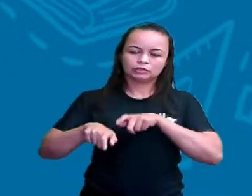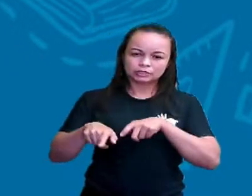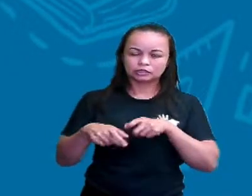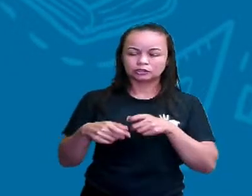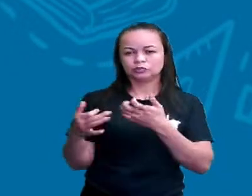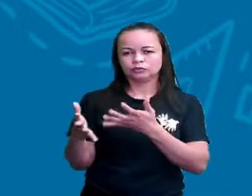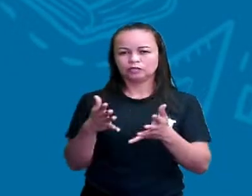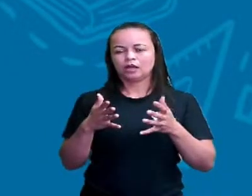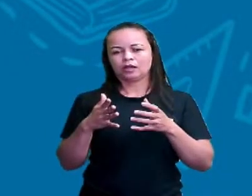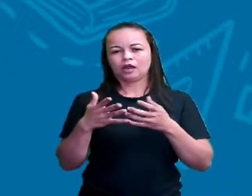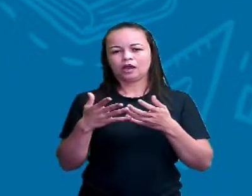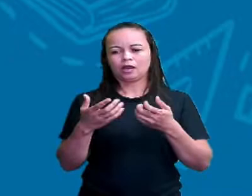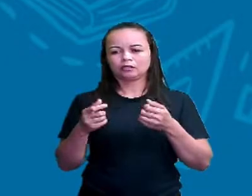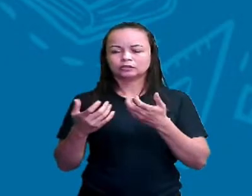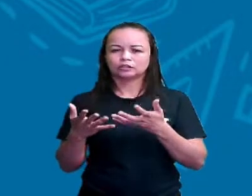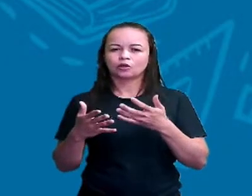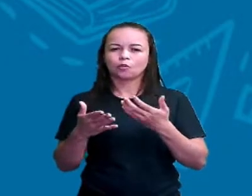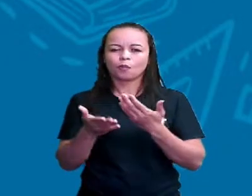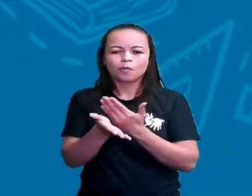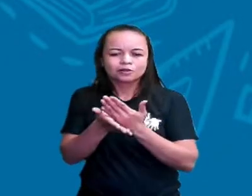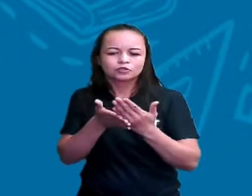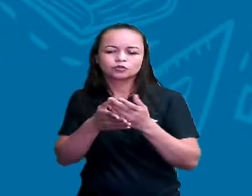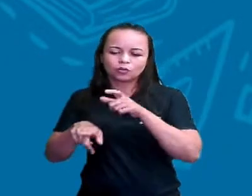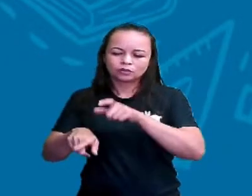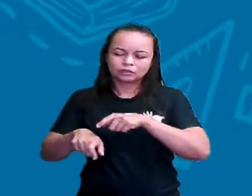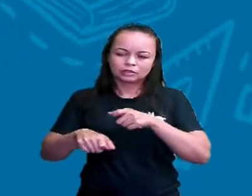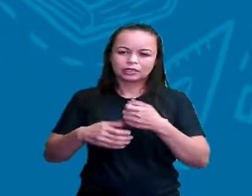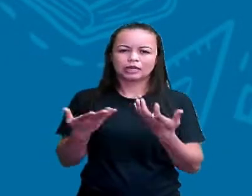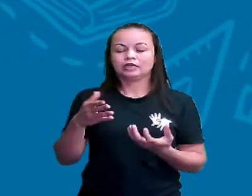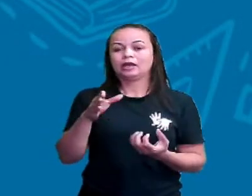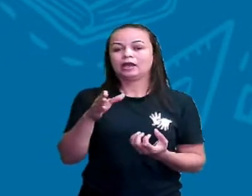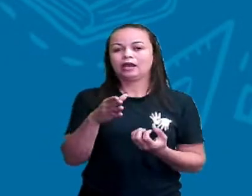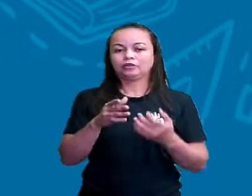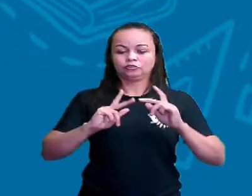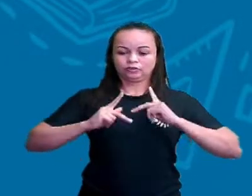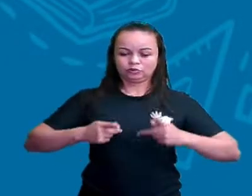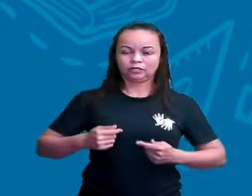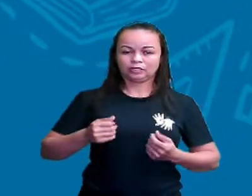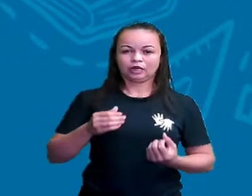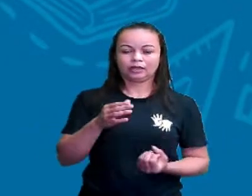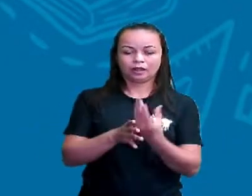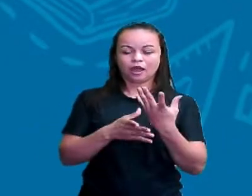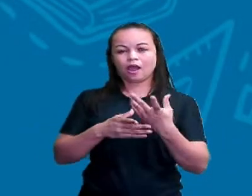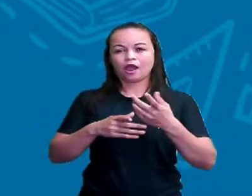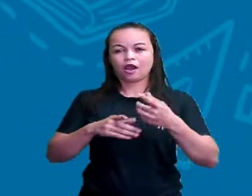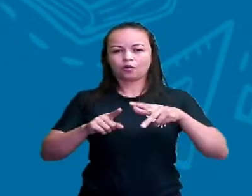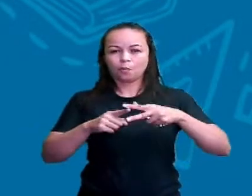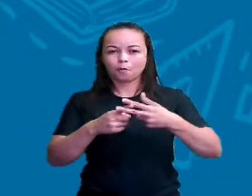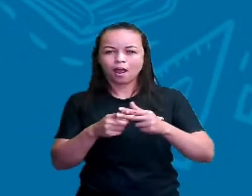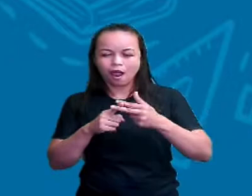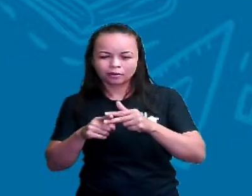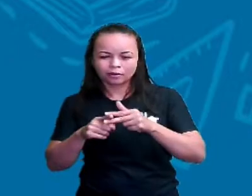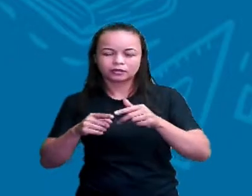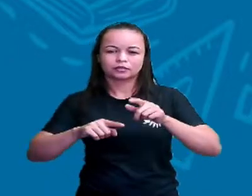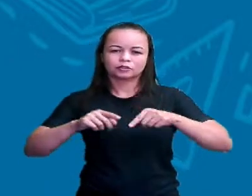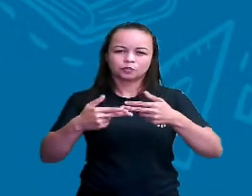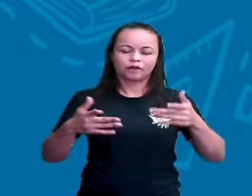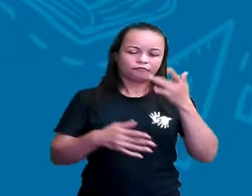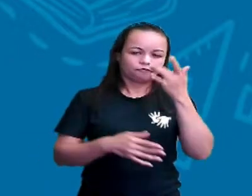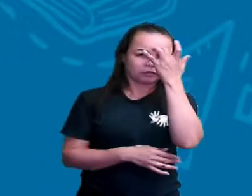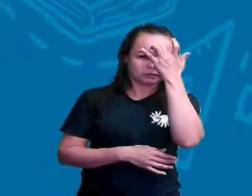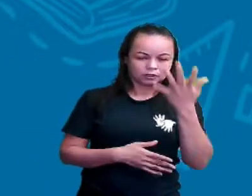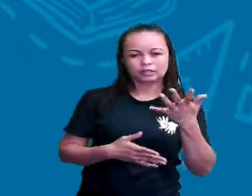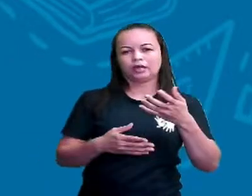da agricultura, né, passaram a existir, os seres humanos criaram máquinas, né, para facilitar no processo da agricultura,